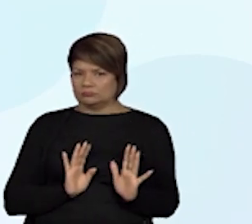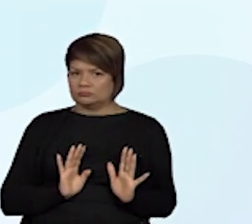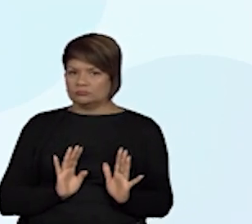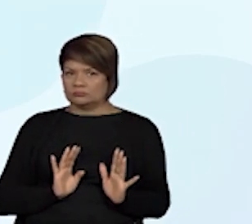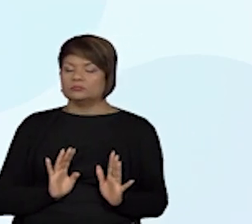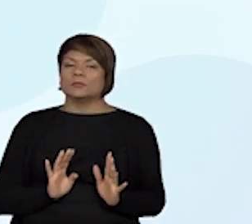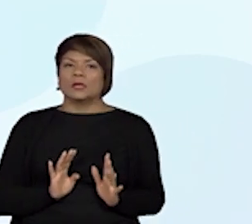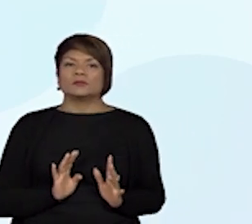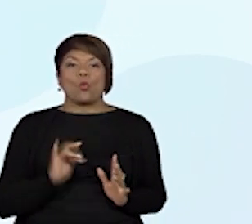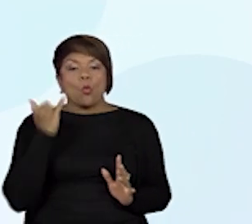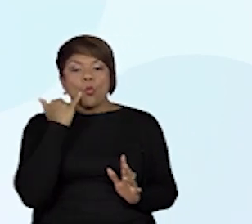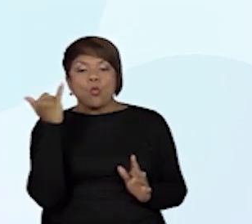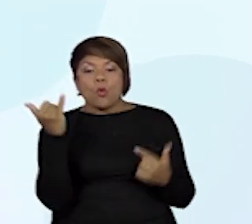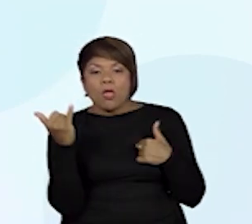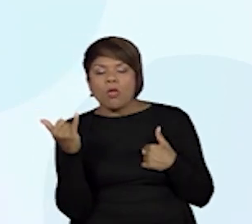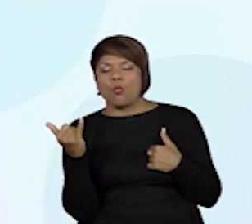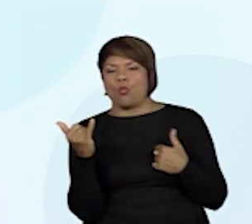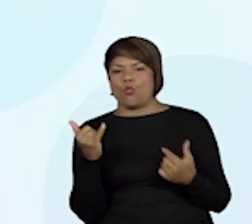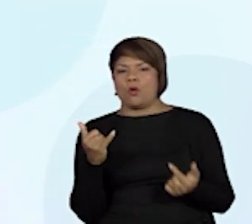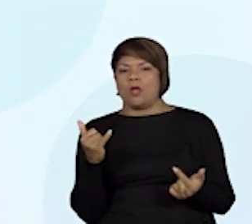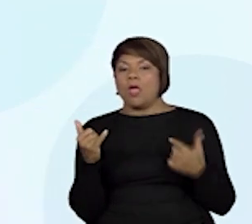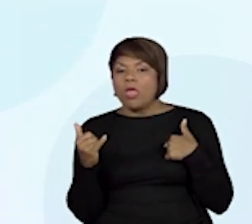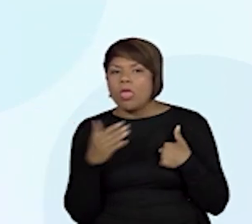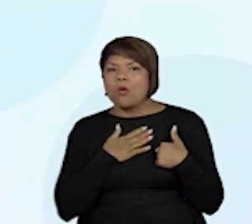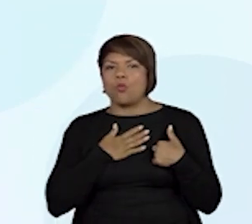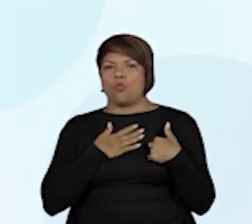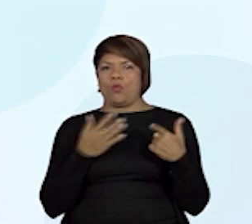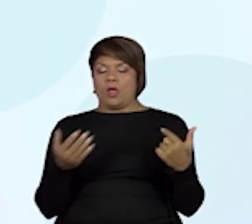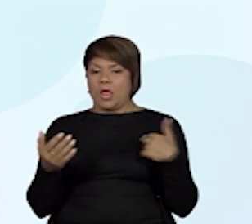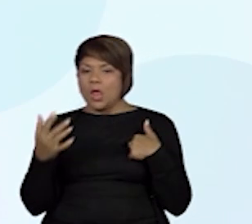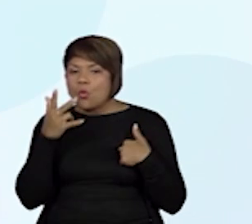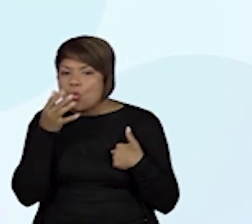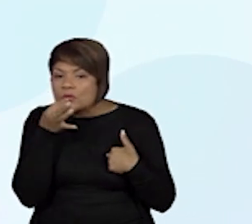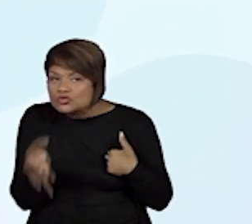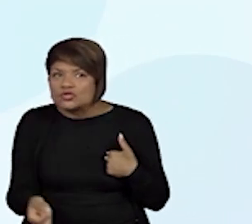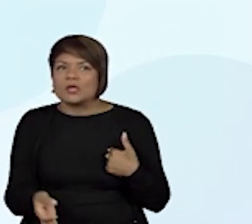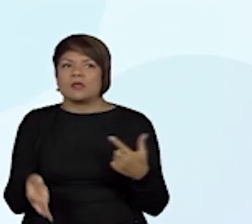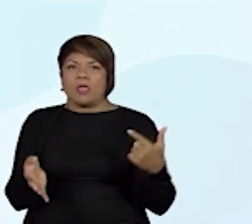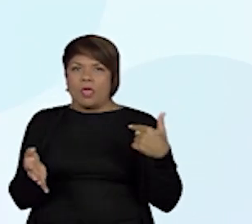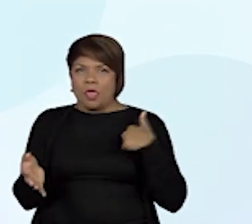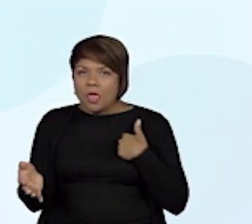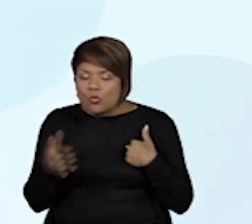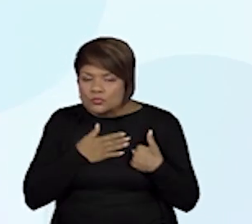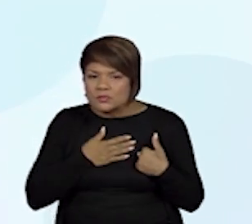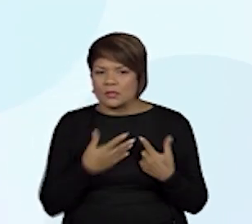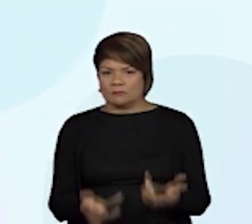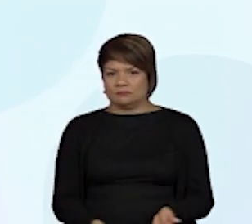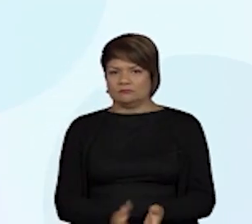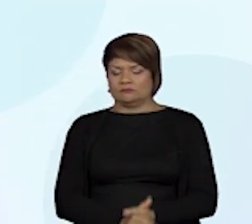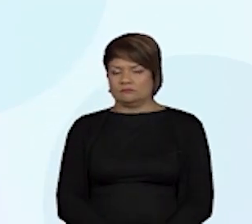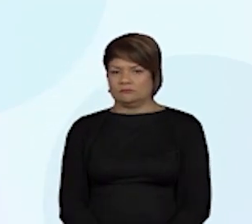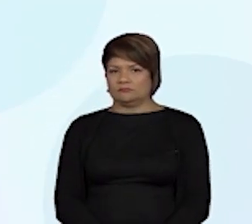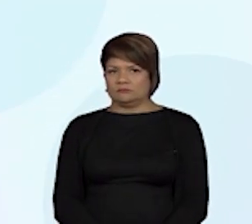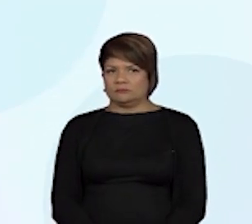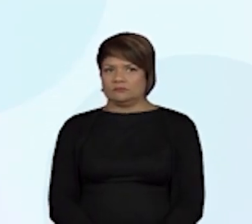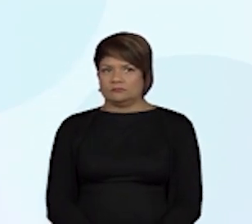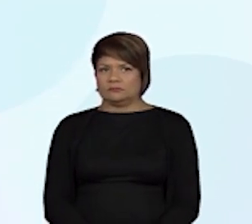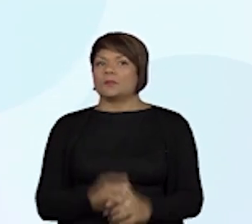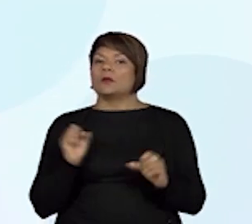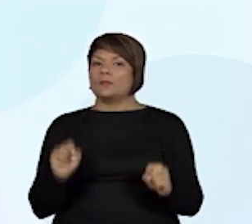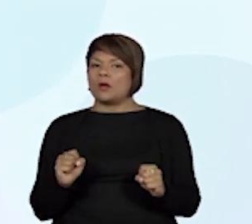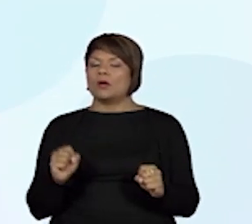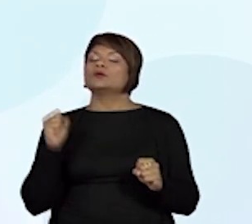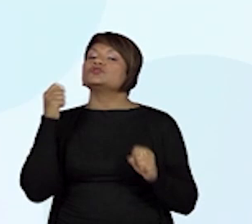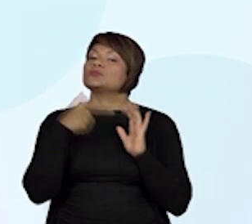liguei, eu gostei, eu fiquei, eu achei. Mas, professora Joyce, a gente pode mostrar mais uma. Sim, mais uma diferente.